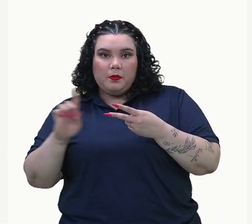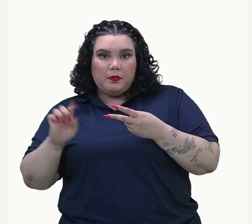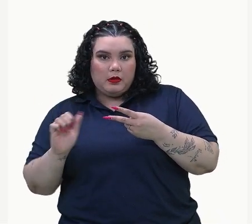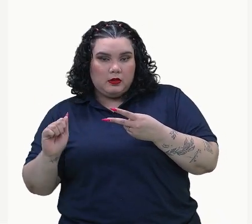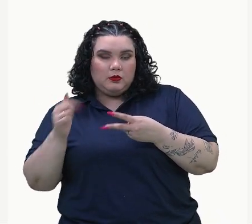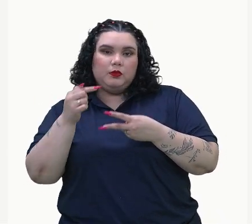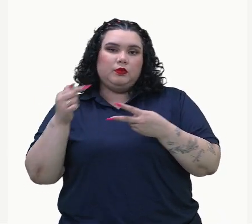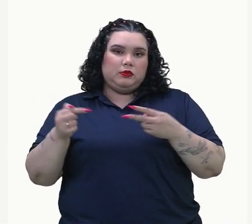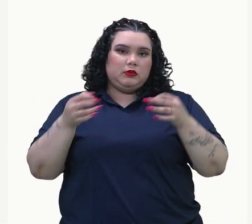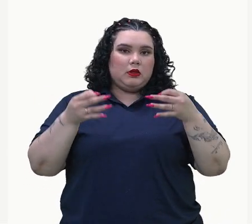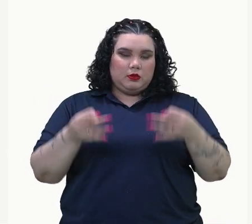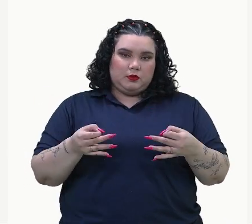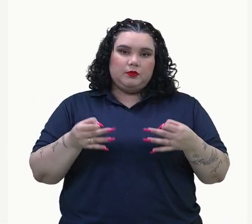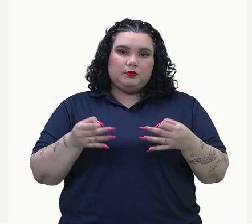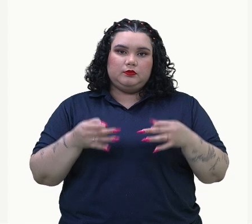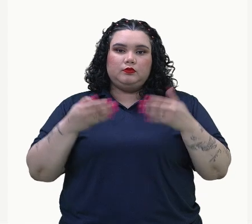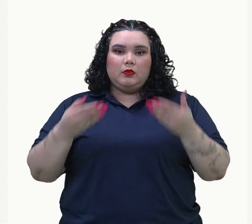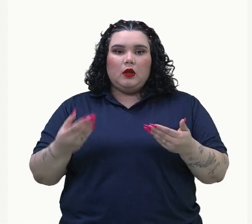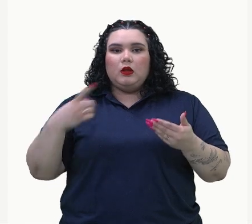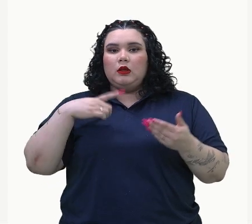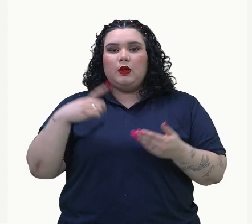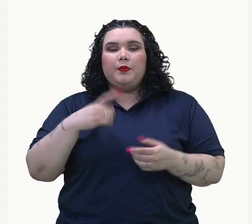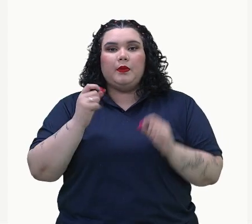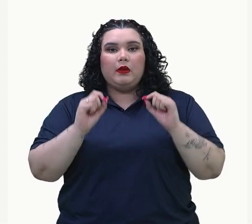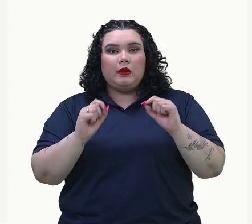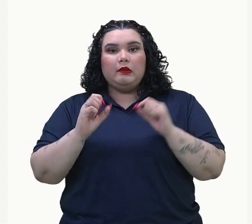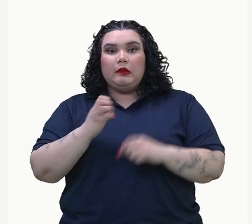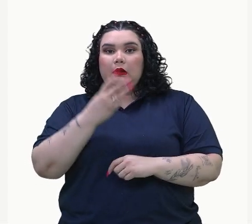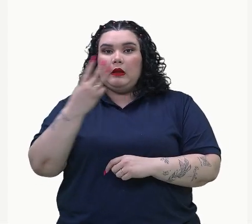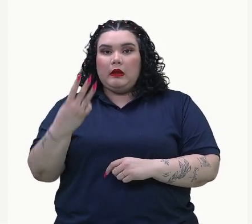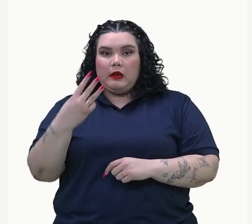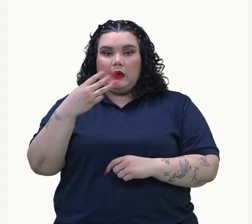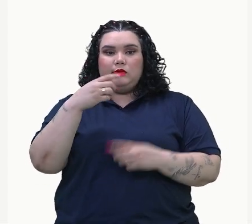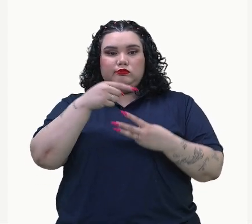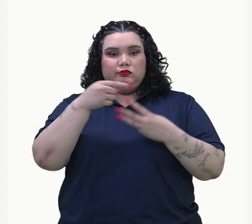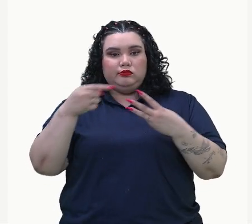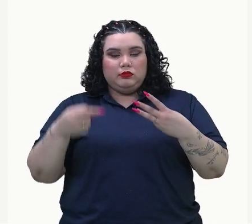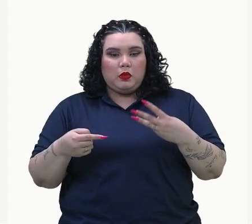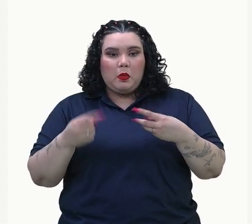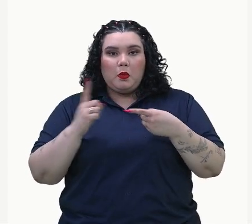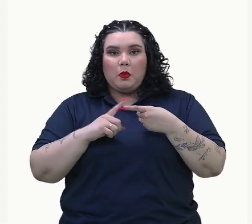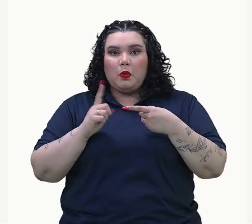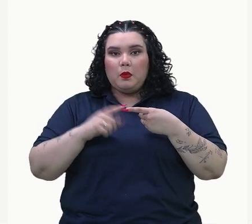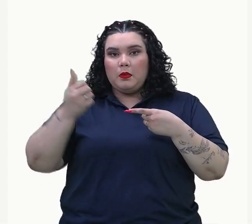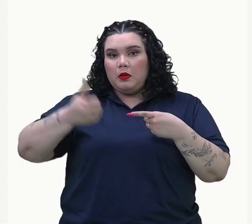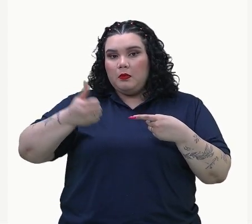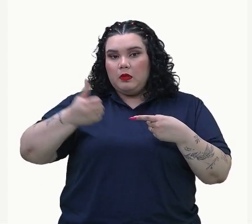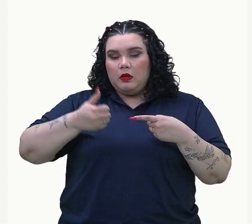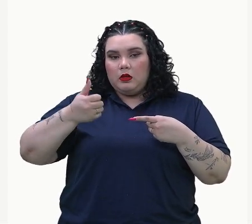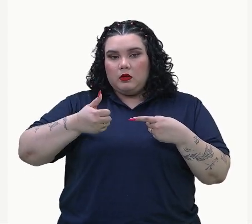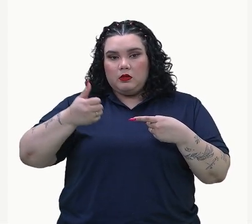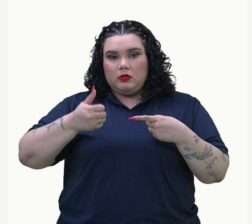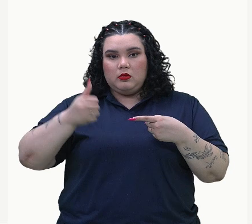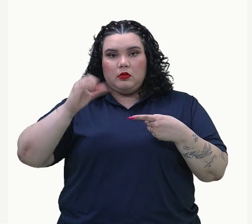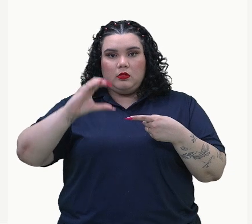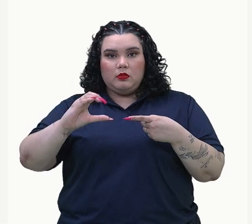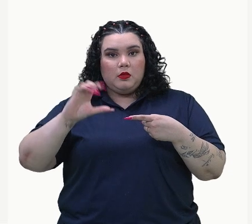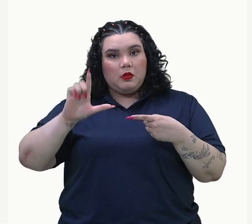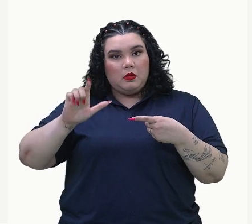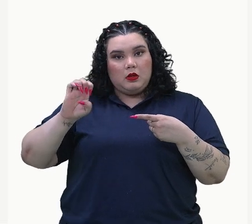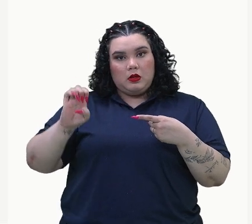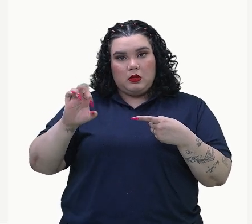regime existiam 3 estados, que era justamente ele, o primeiro estado, o